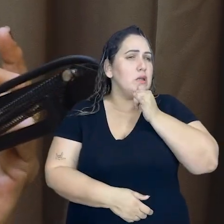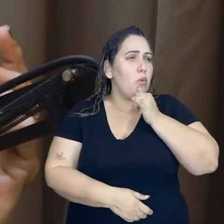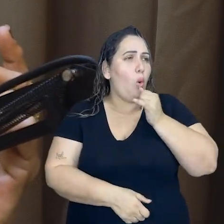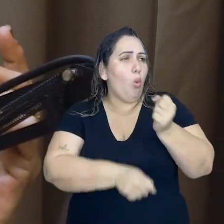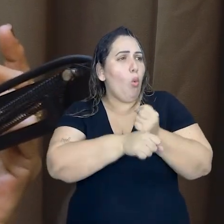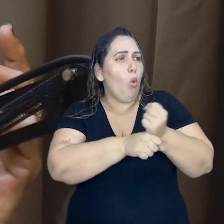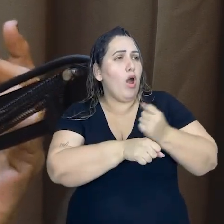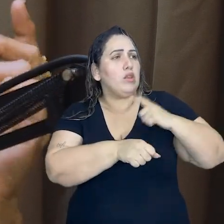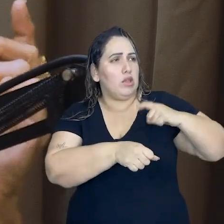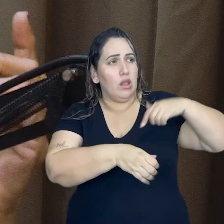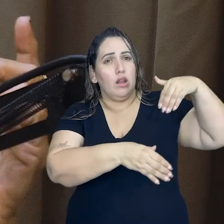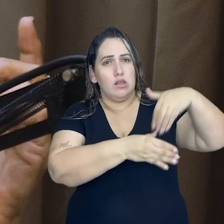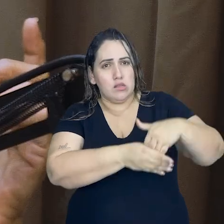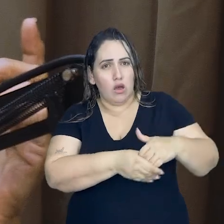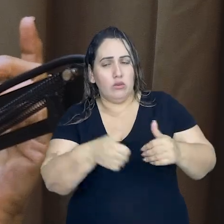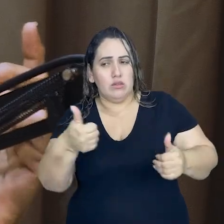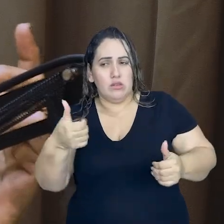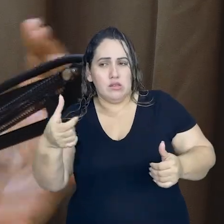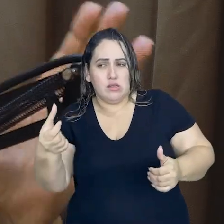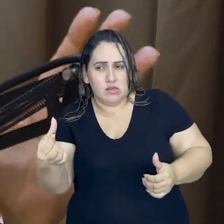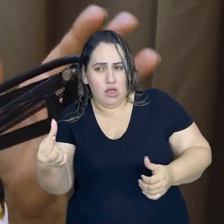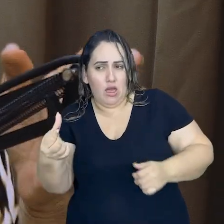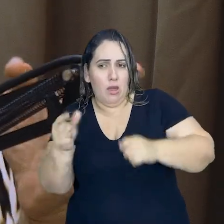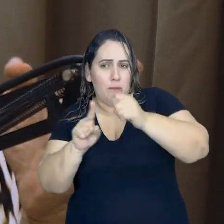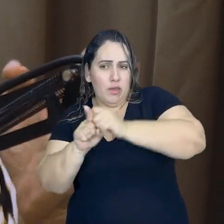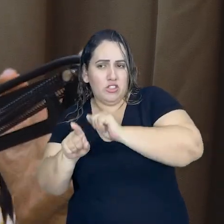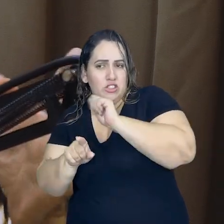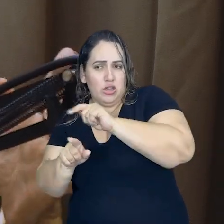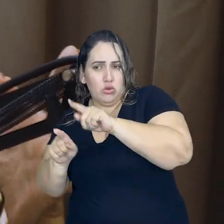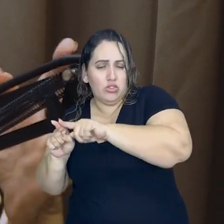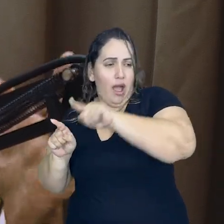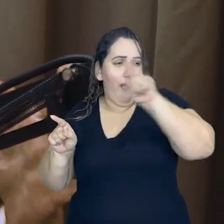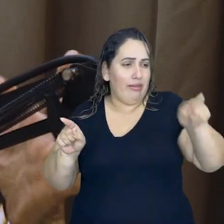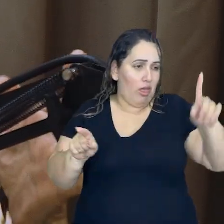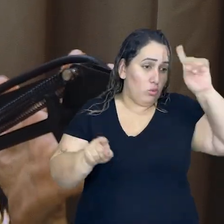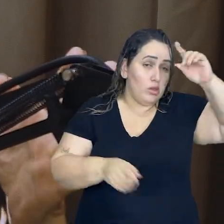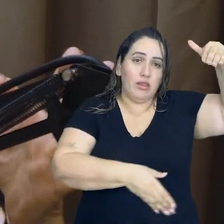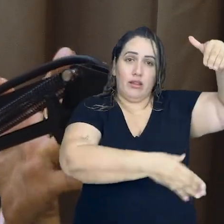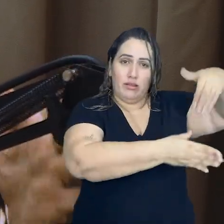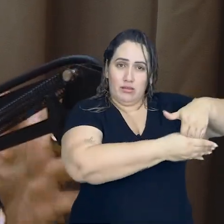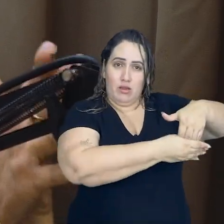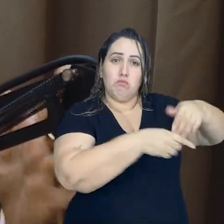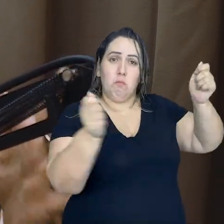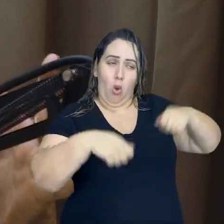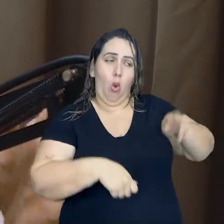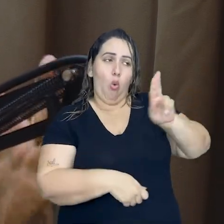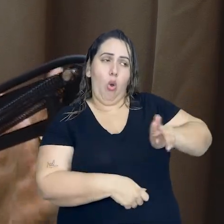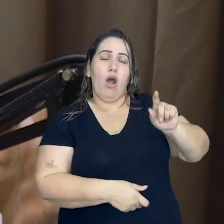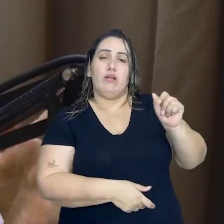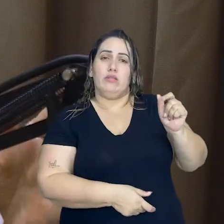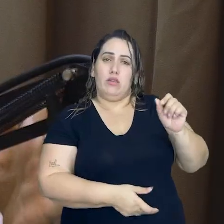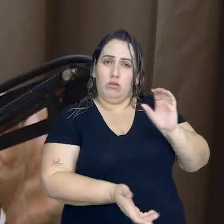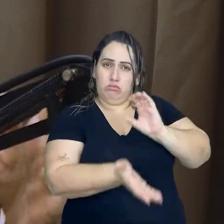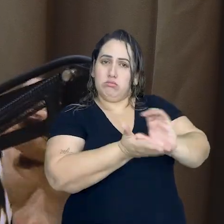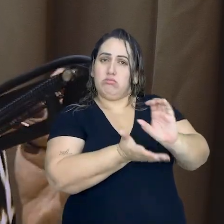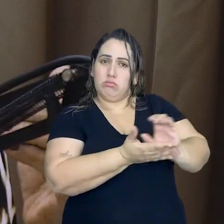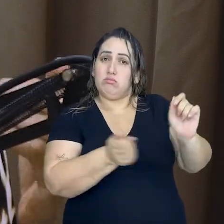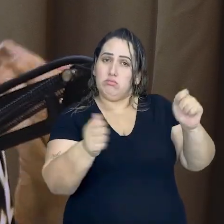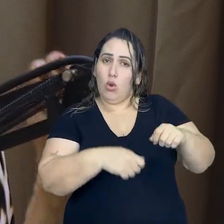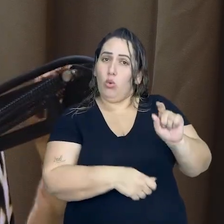eleição. Não, até a eleição. Até a eleição. Isso, até a eleição. Então, esse dinheiro é direcionado